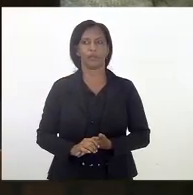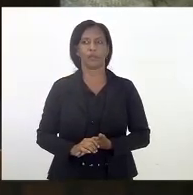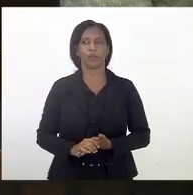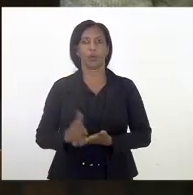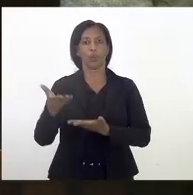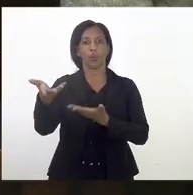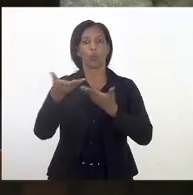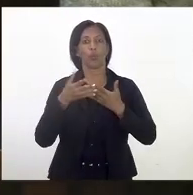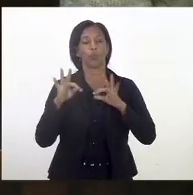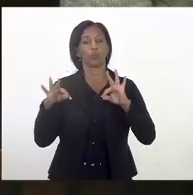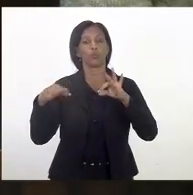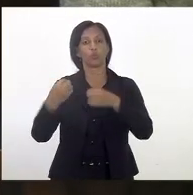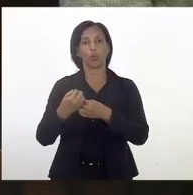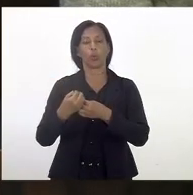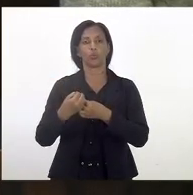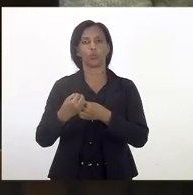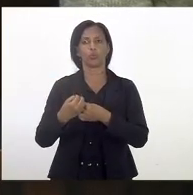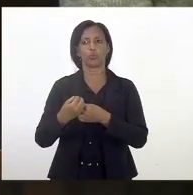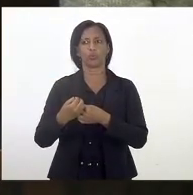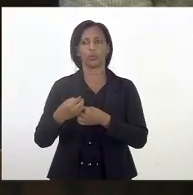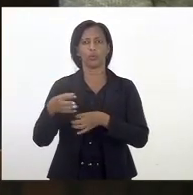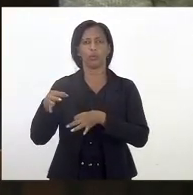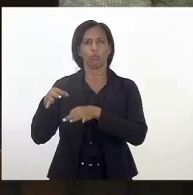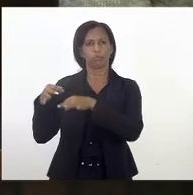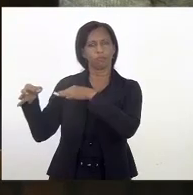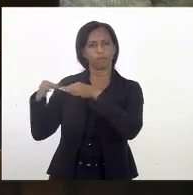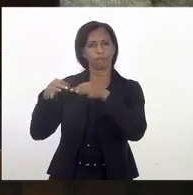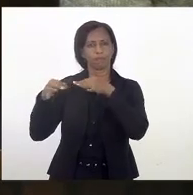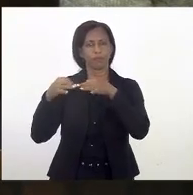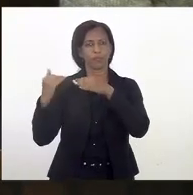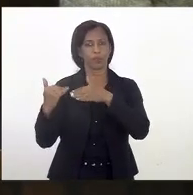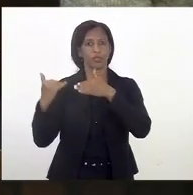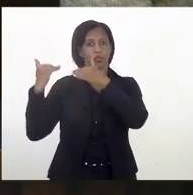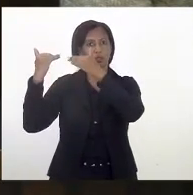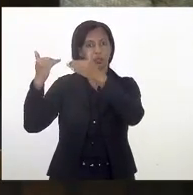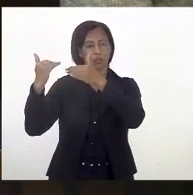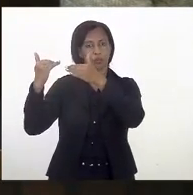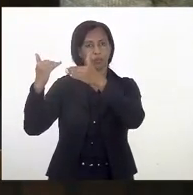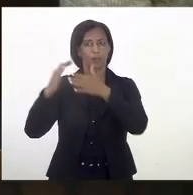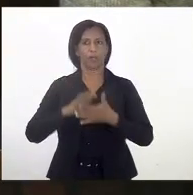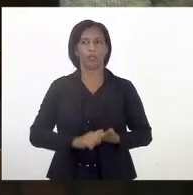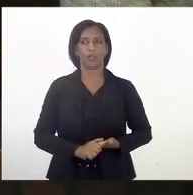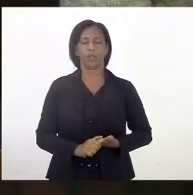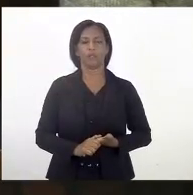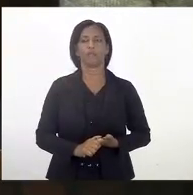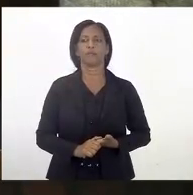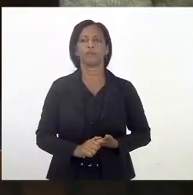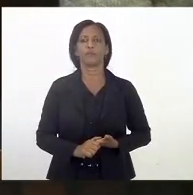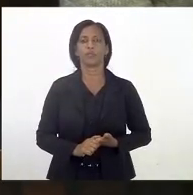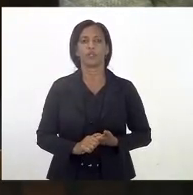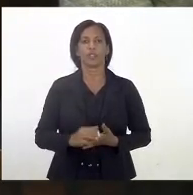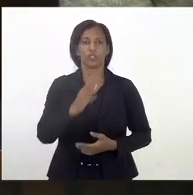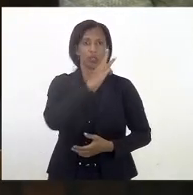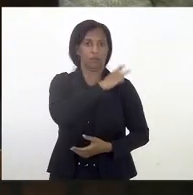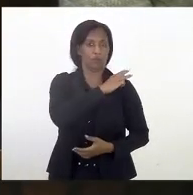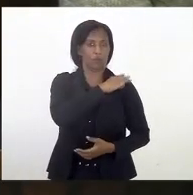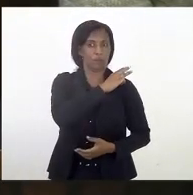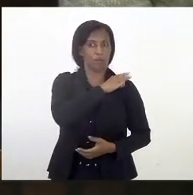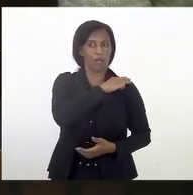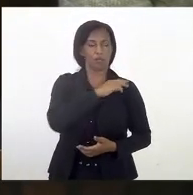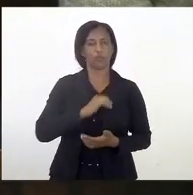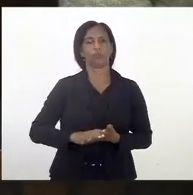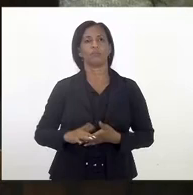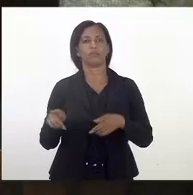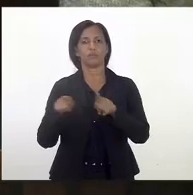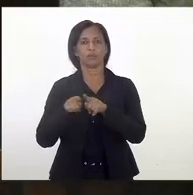no concurso para o cargo de especialista em Previdência Social de nível superior e para o cargo de assistência previdenciária de nível médio com lotação